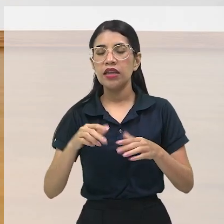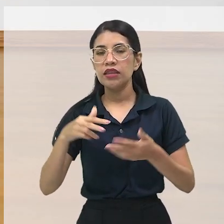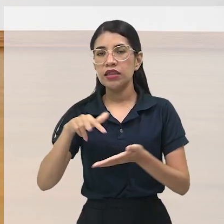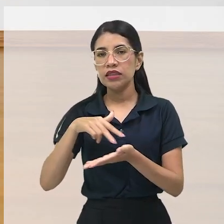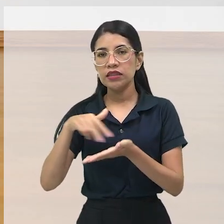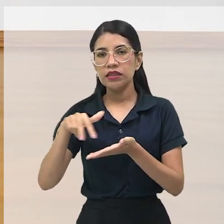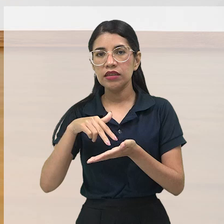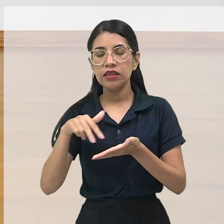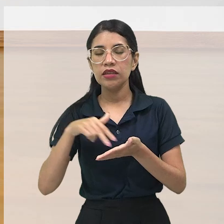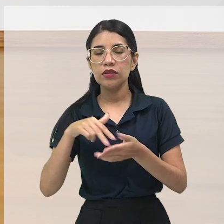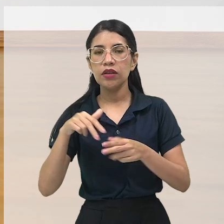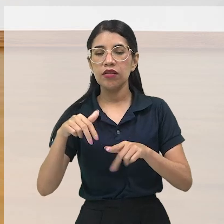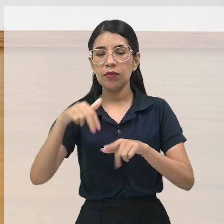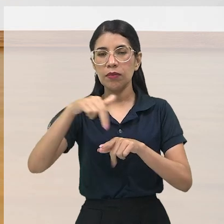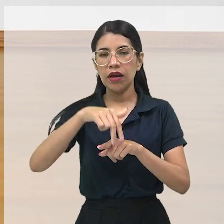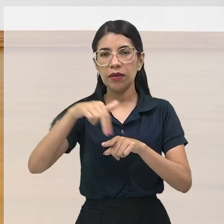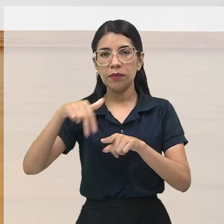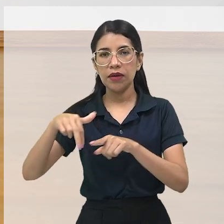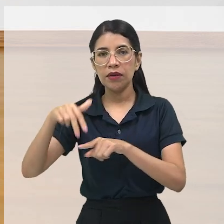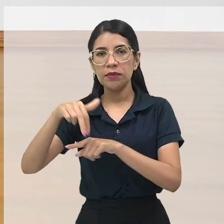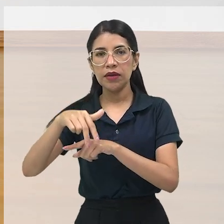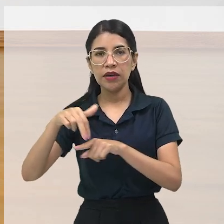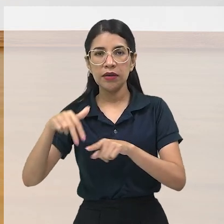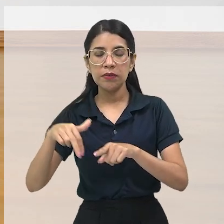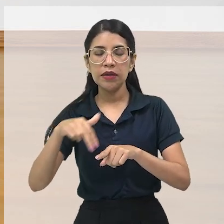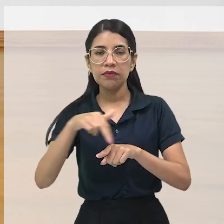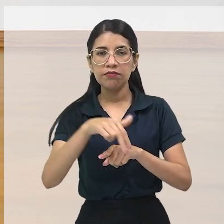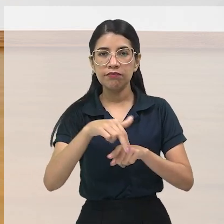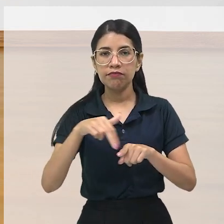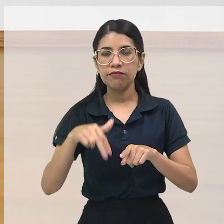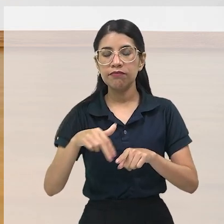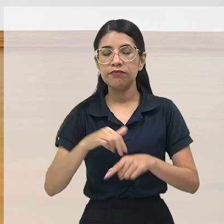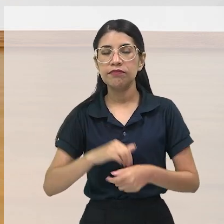entre elas, avançando e recuando seu